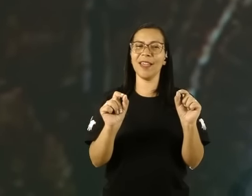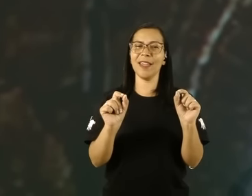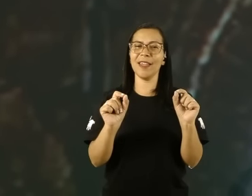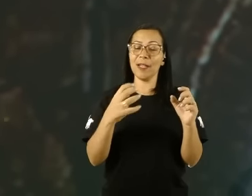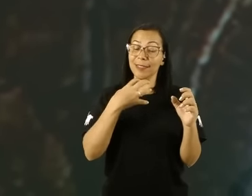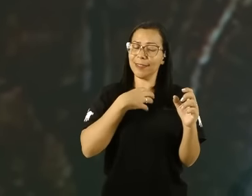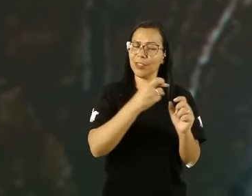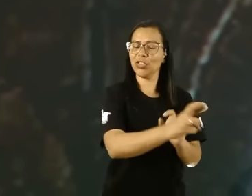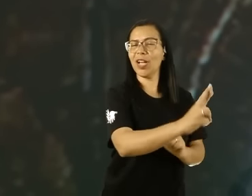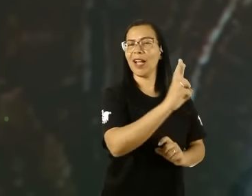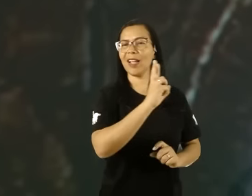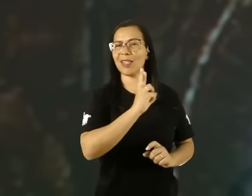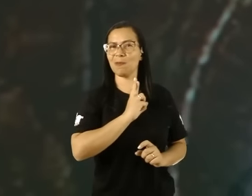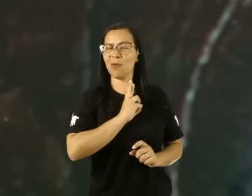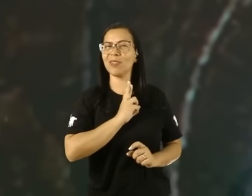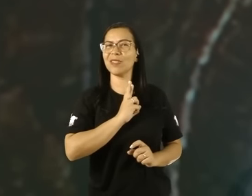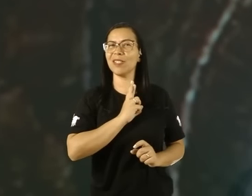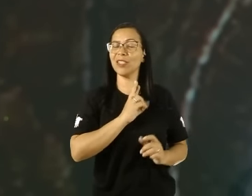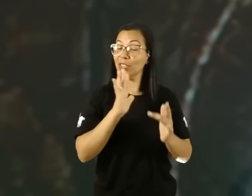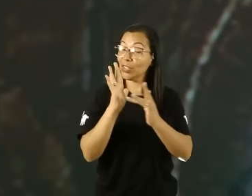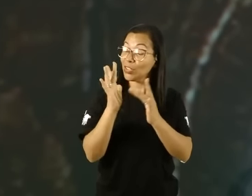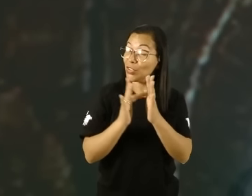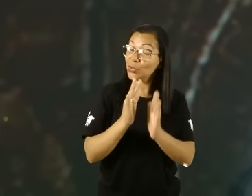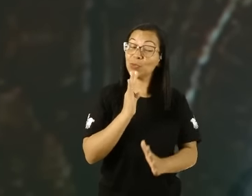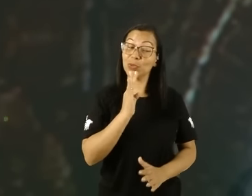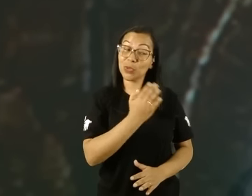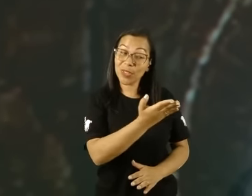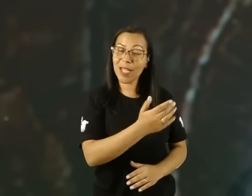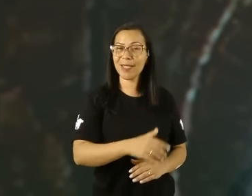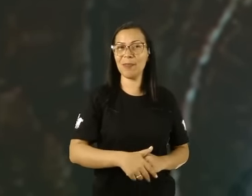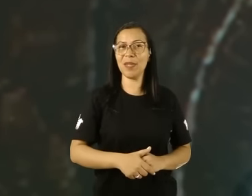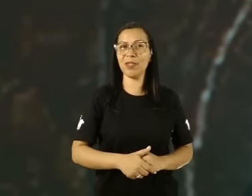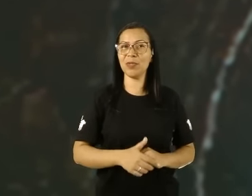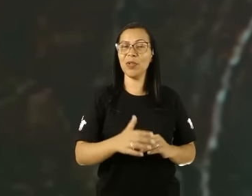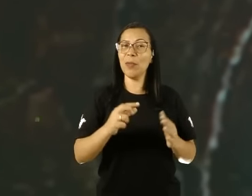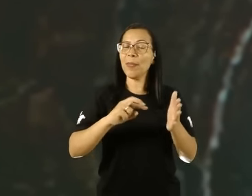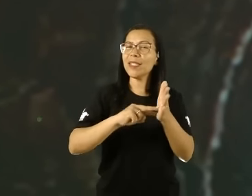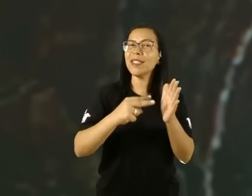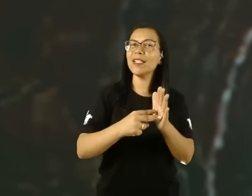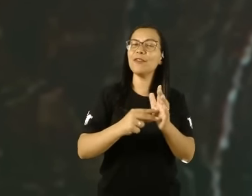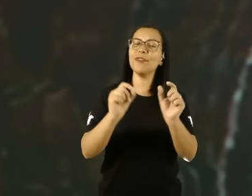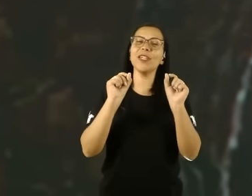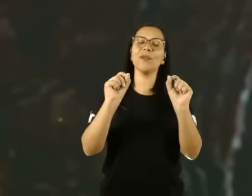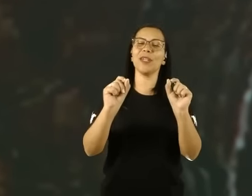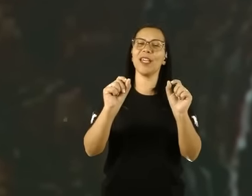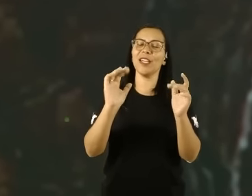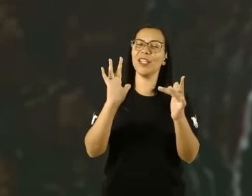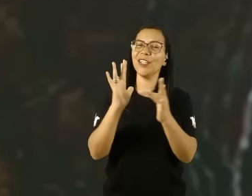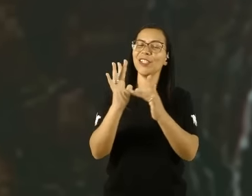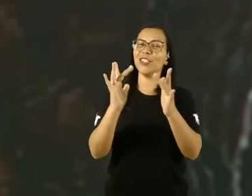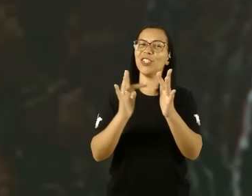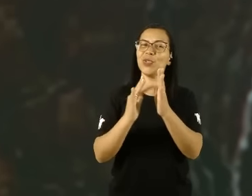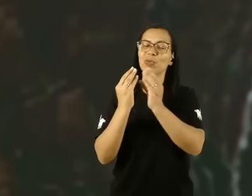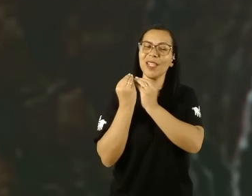você. Eu não tenho raiva porque eu te conheço. Eu conheço, e é por isso que eu vim aqui. Imagine você, Jesus, do dia que ressuscitou ao dia que subiu